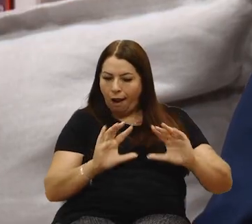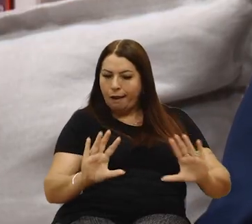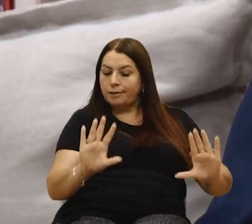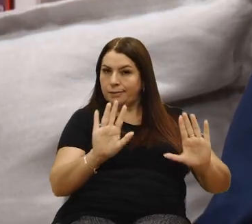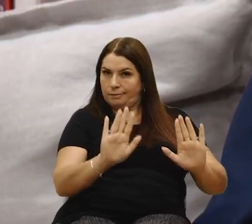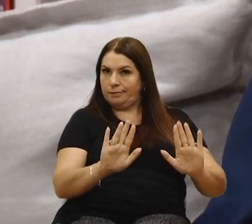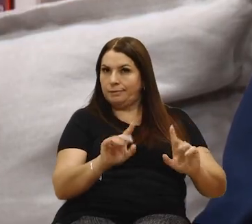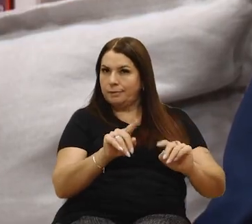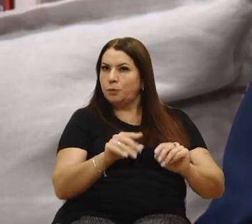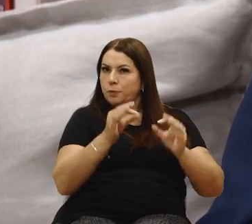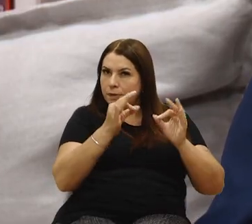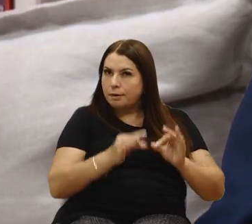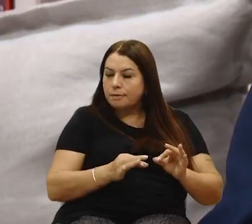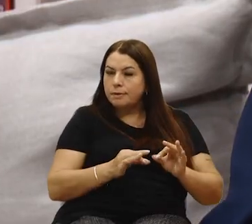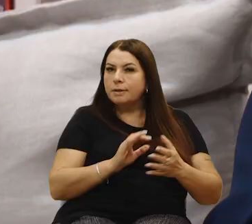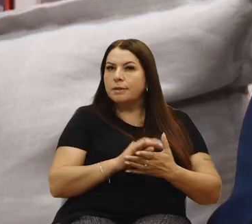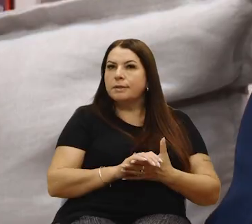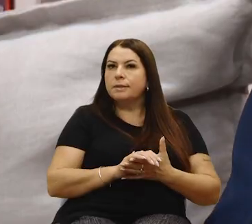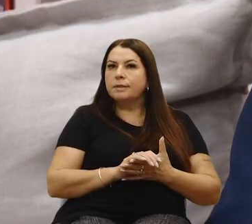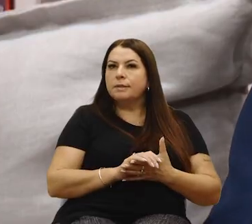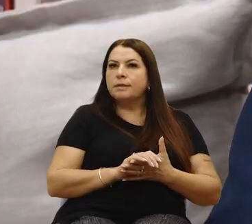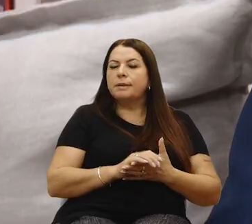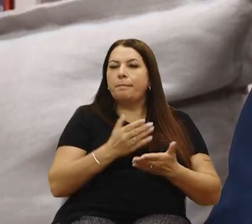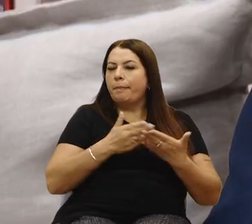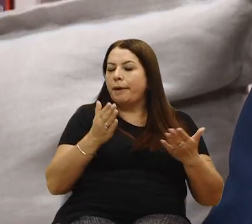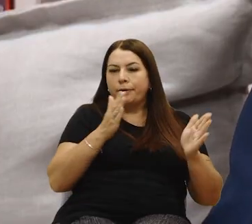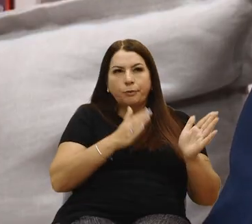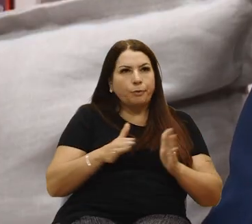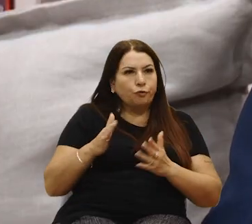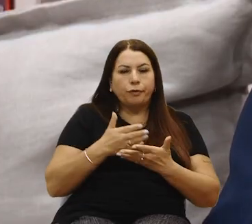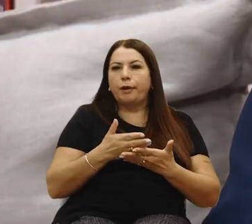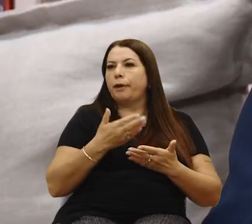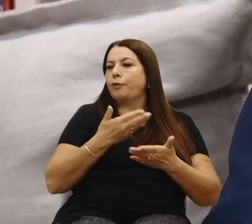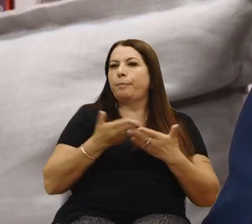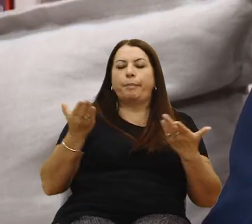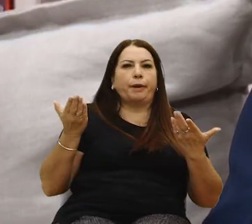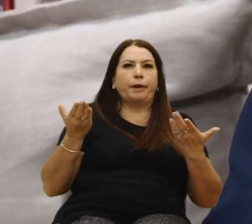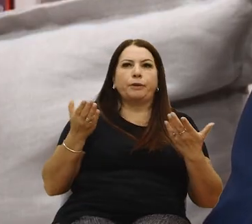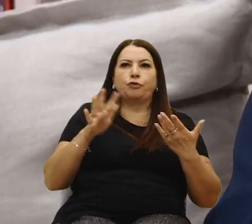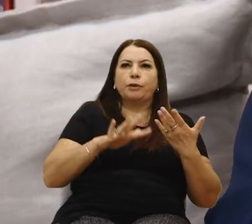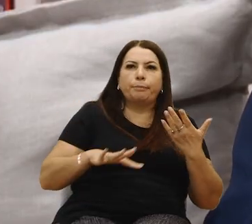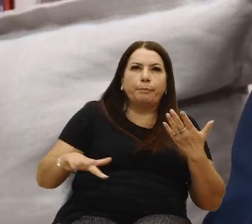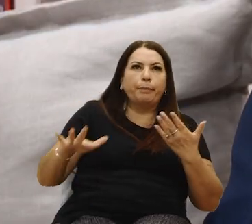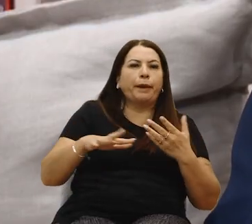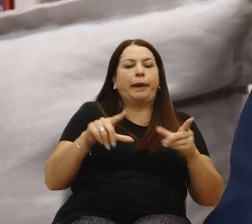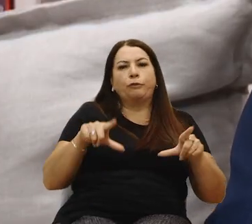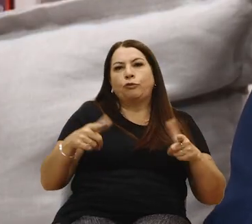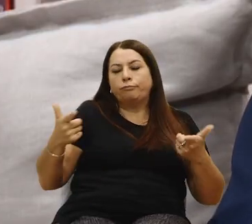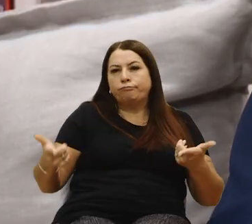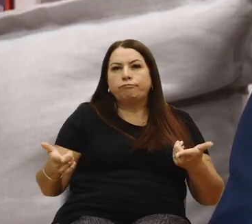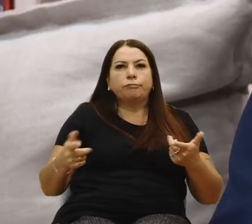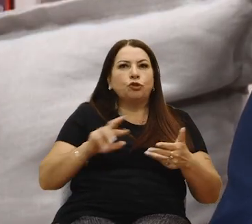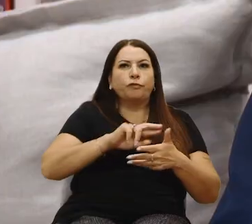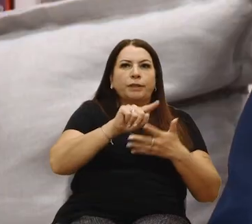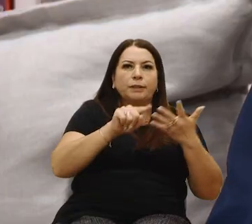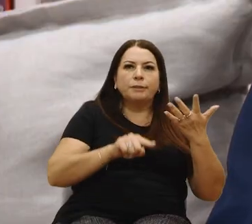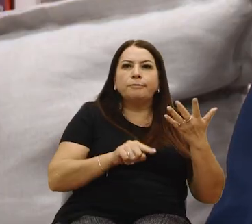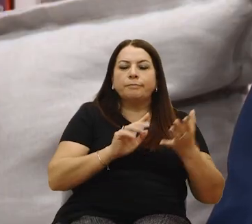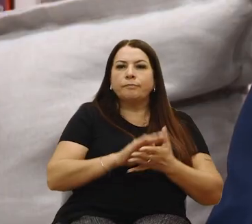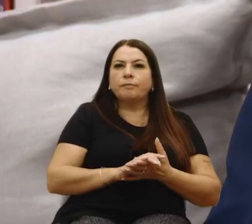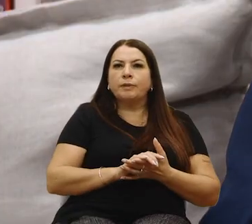né? Então, com certeza perde em produtividade, perde em ambiente, perde em vários